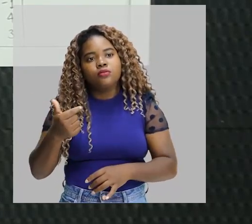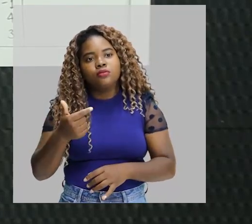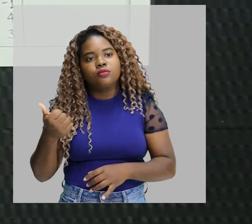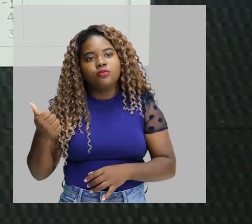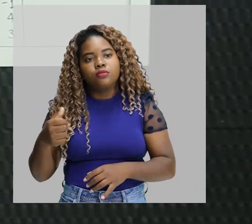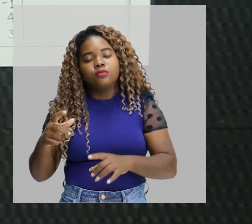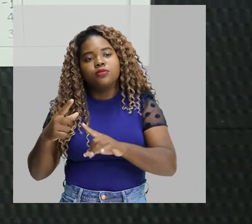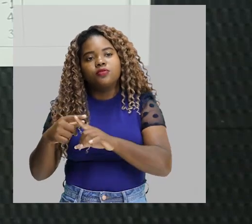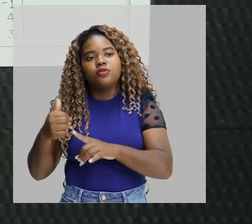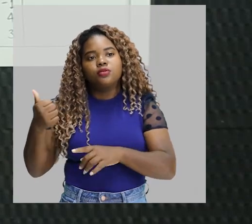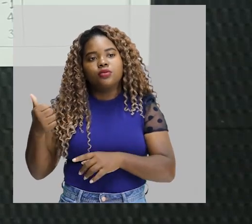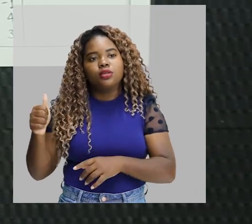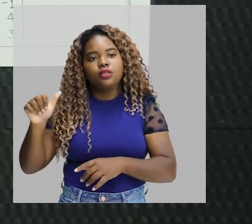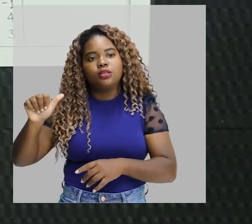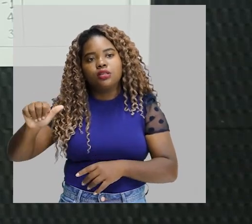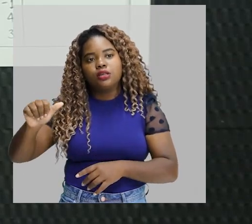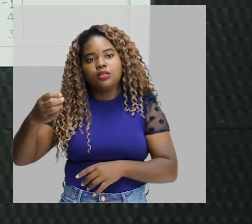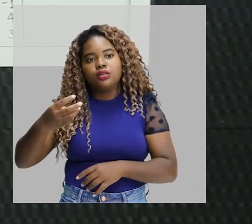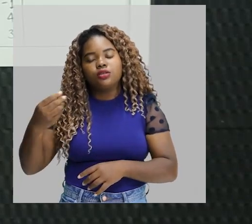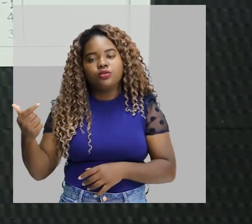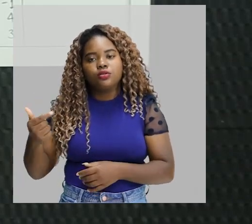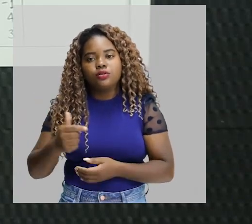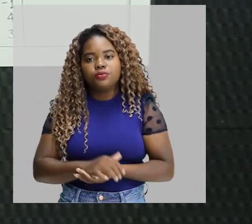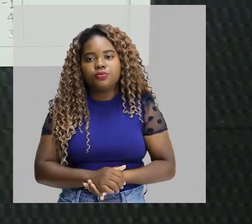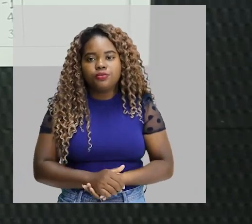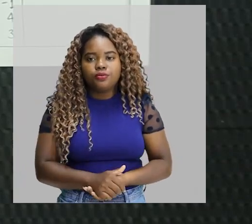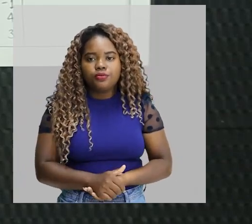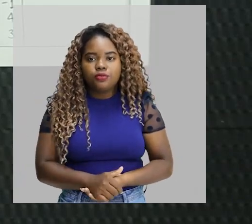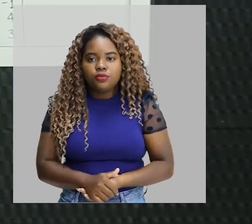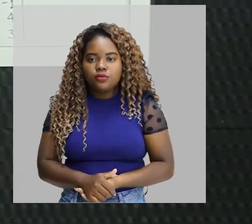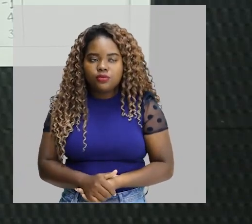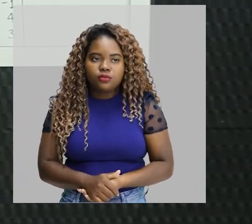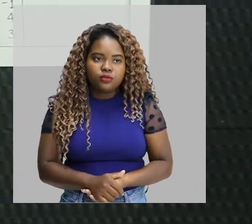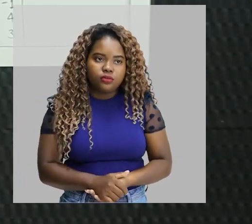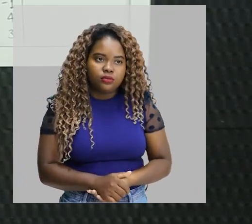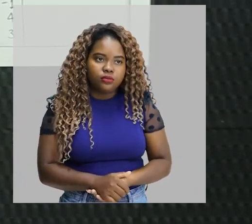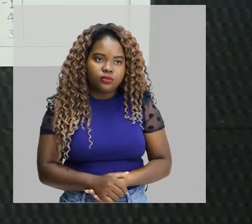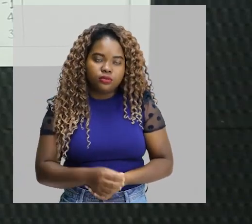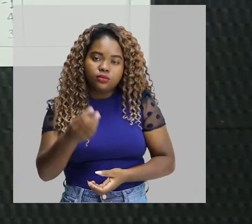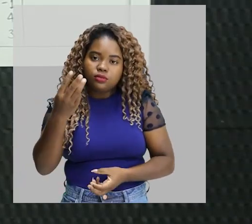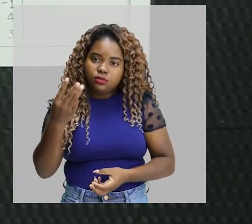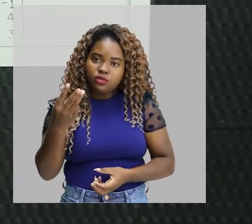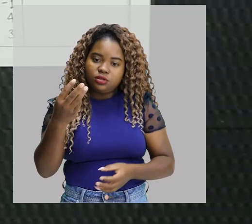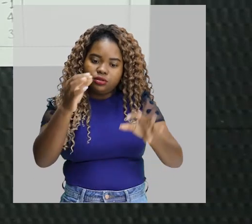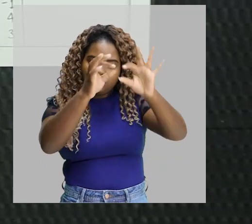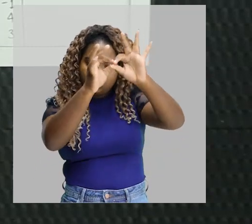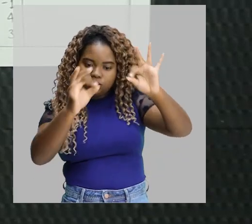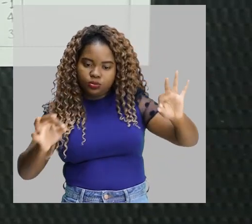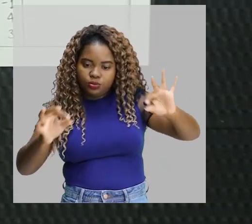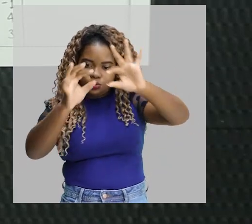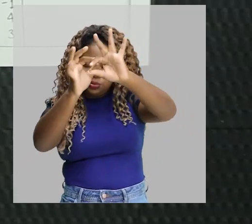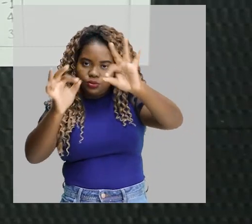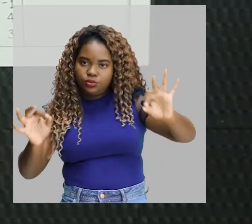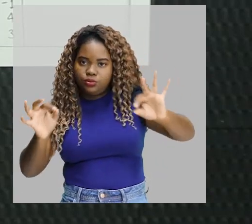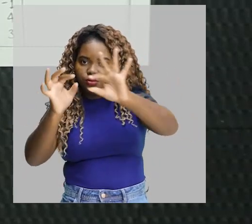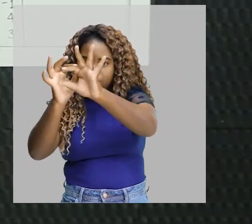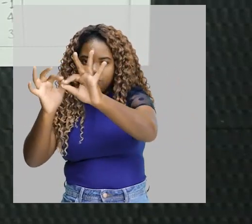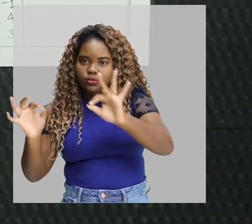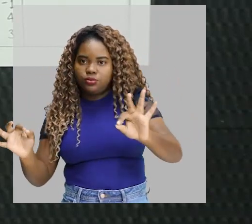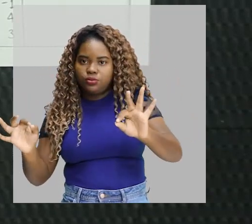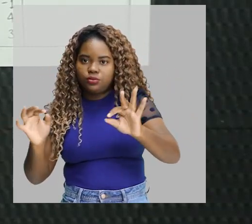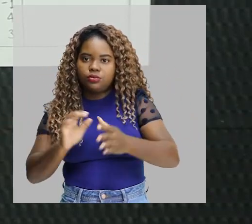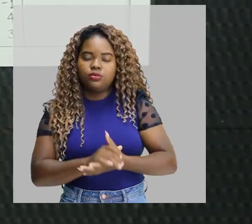o a21 vezes o a32 beleza são as três diagonais que você forma a partir desse primeiro elemento aqui